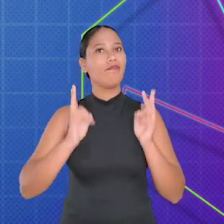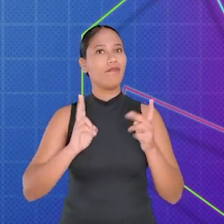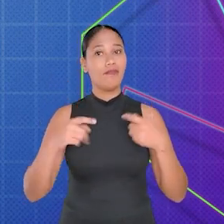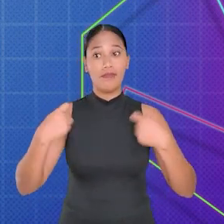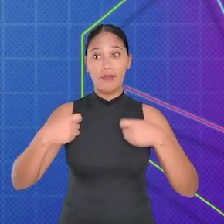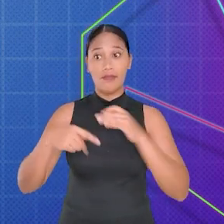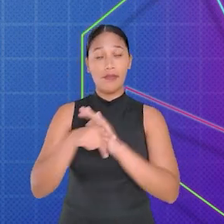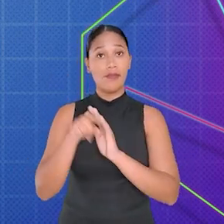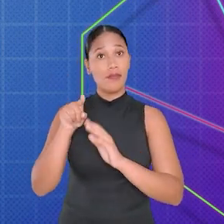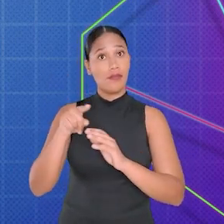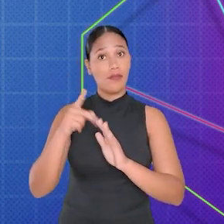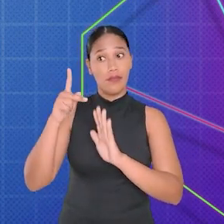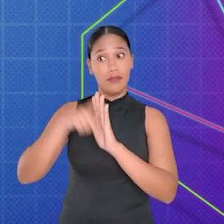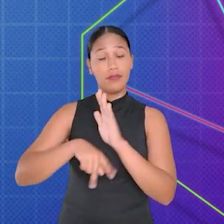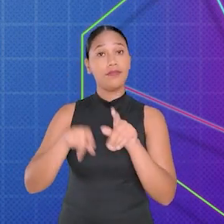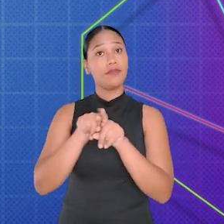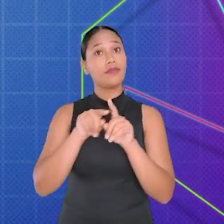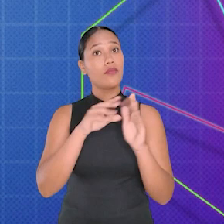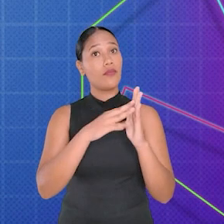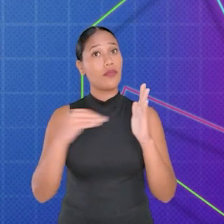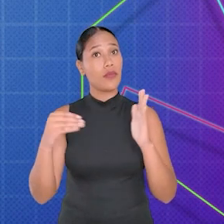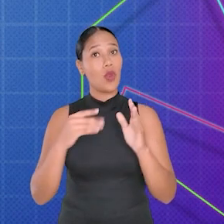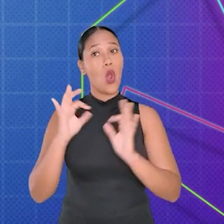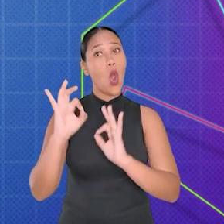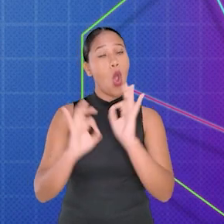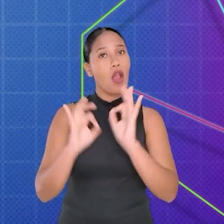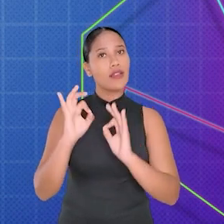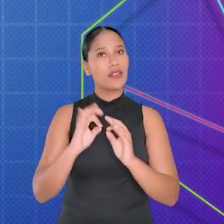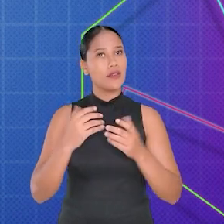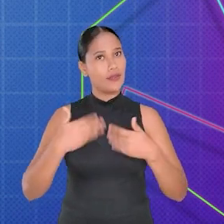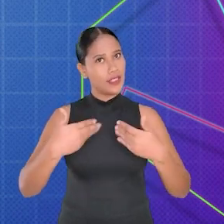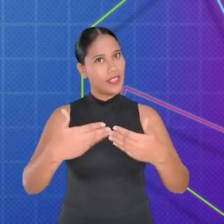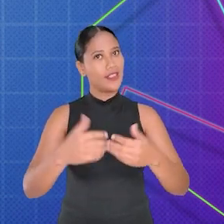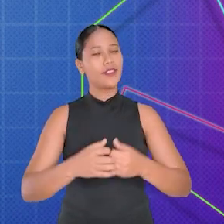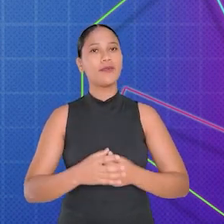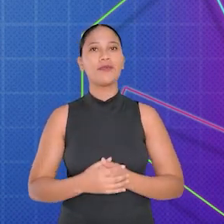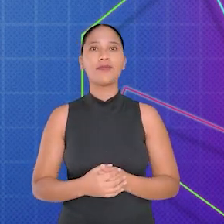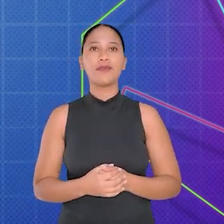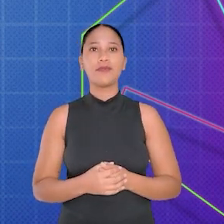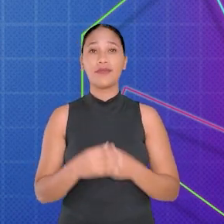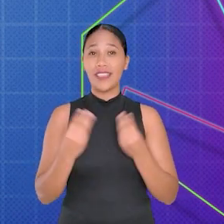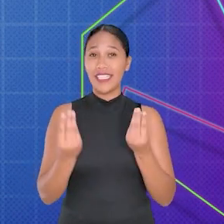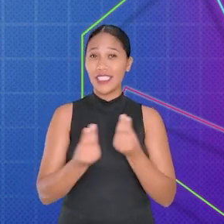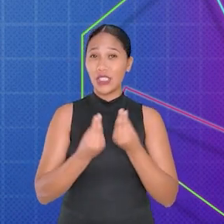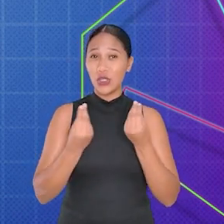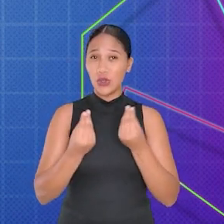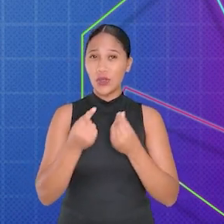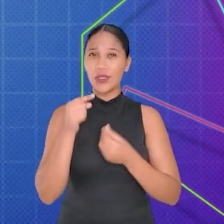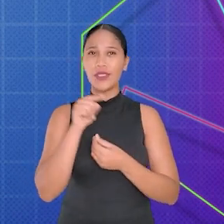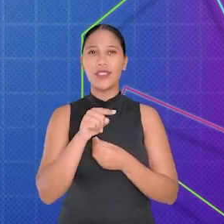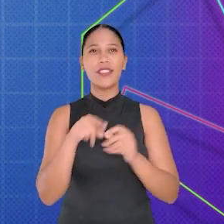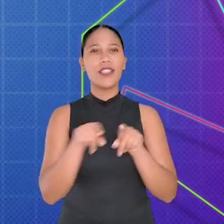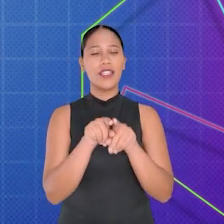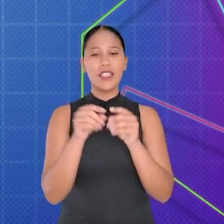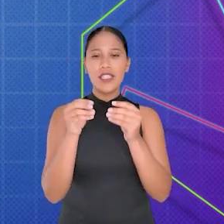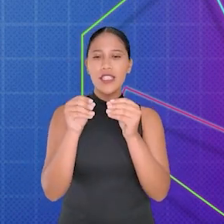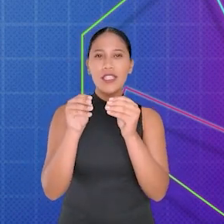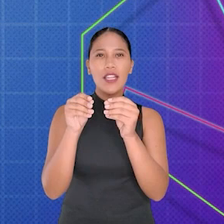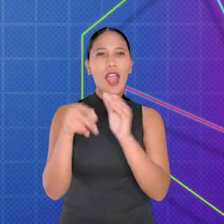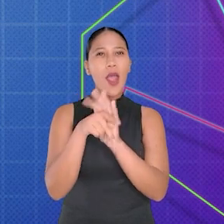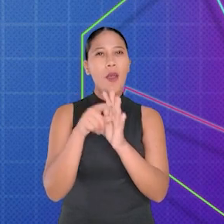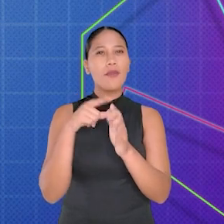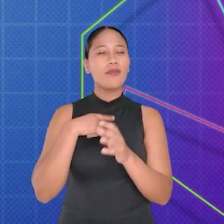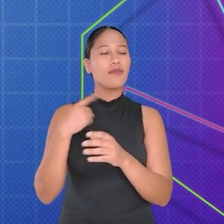eficiente. Texturas. Texturas e materiais são recursos essenciais na criação de modelos 3D realistas e detalhados.